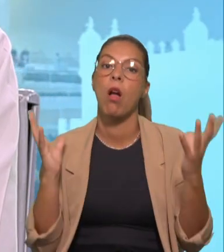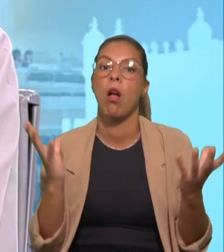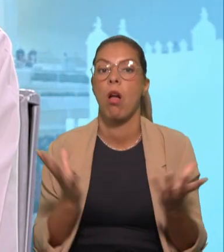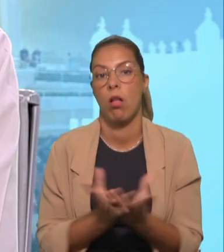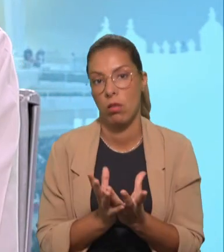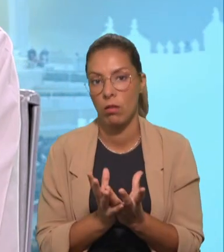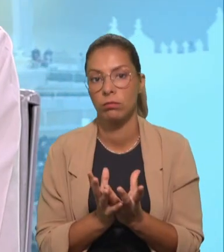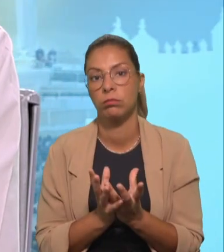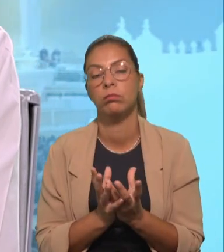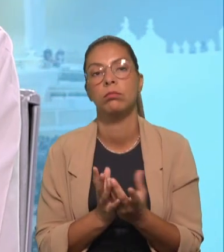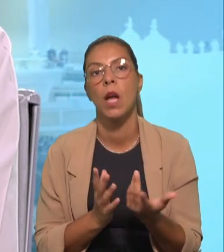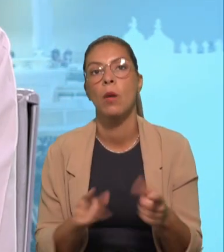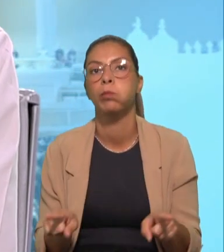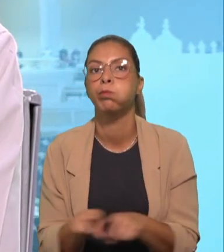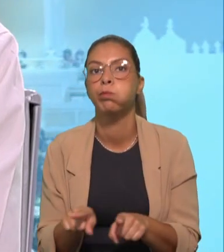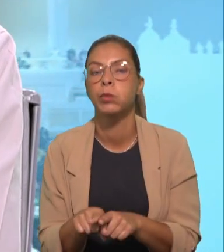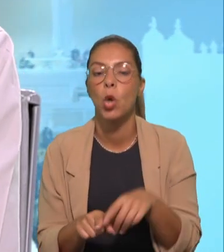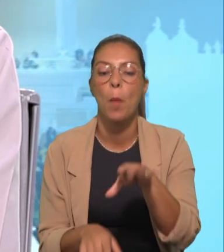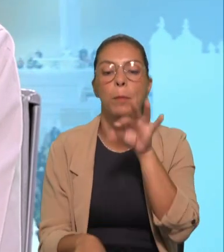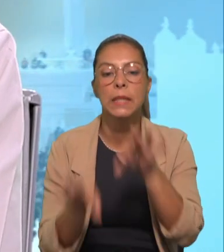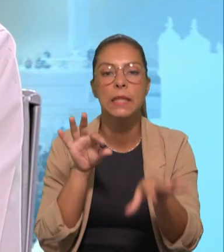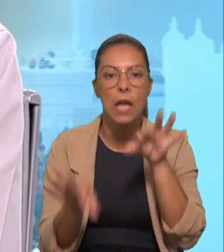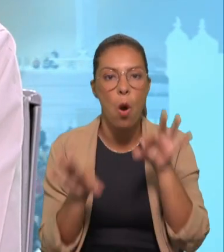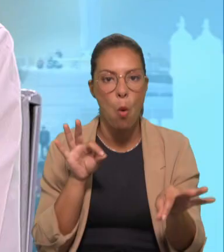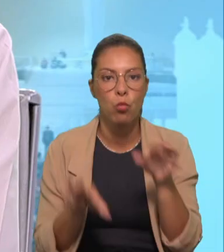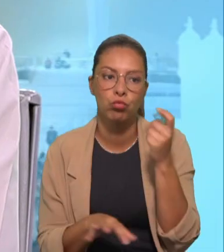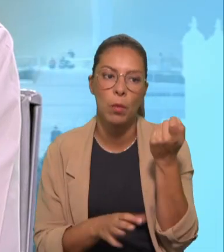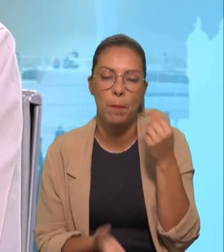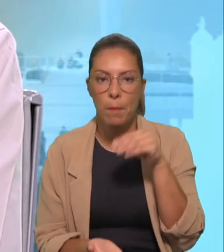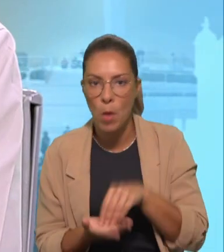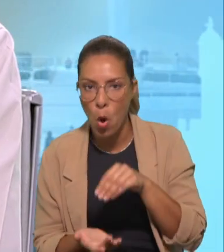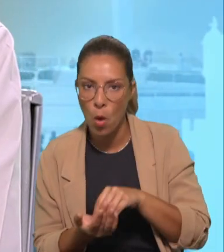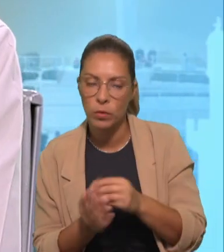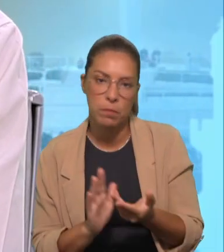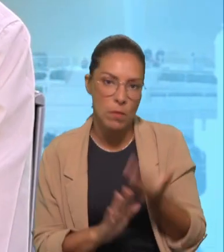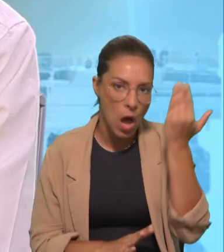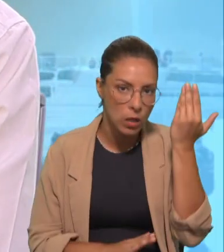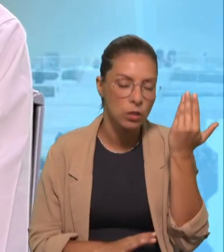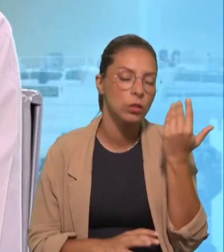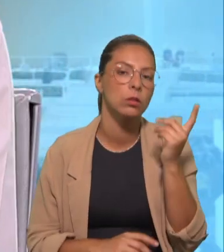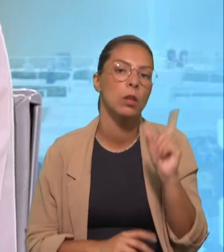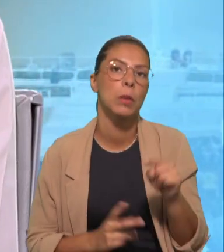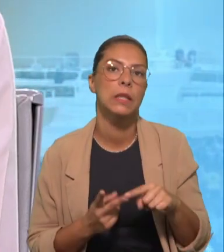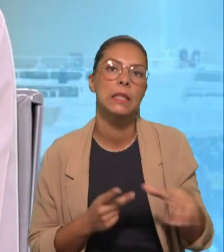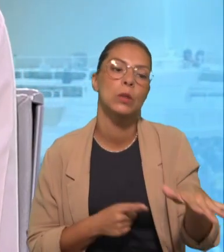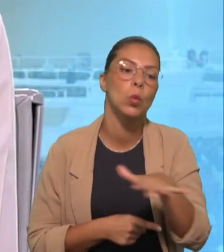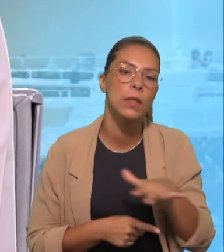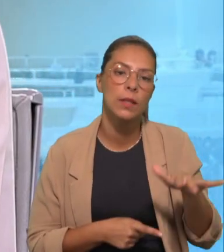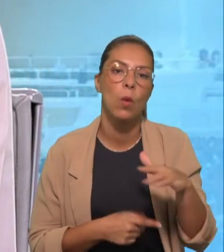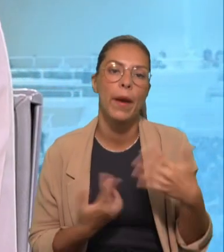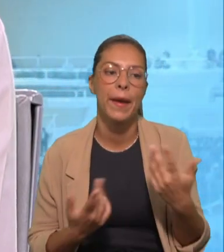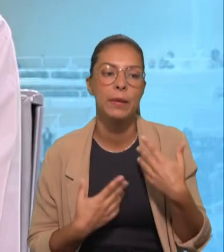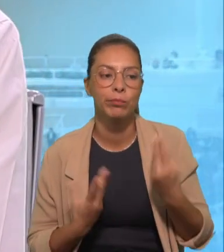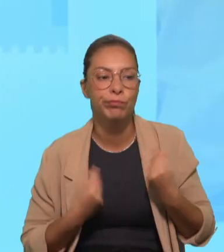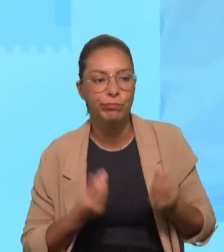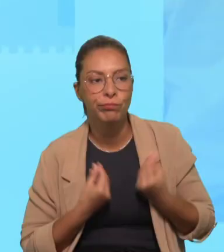e no carisma espiritano, uma opção pelos mais pobres e, eventualmente, por situações em que há menos respostas, digamos